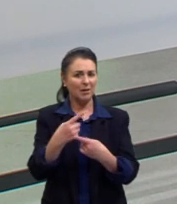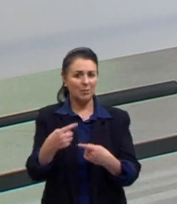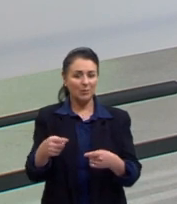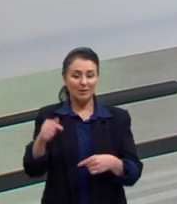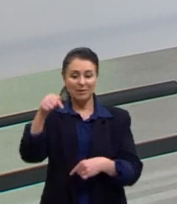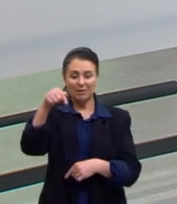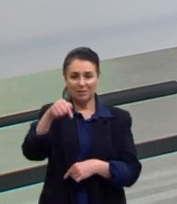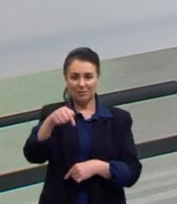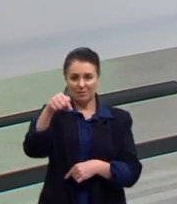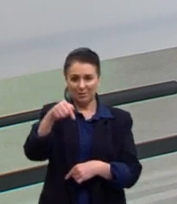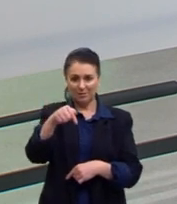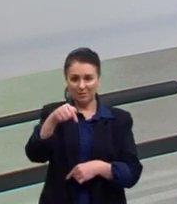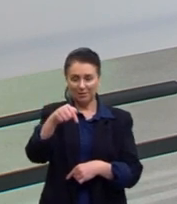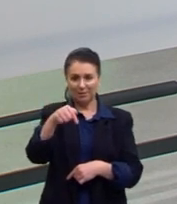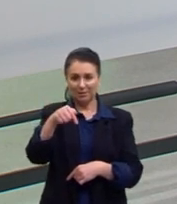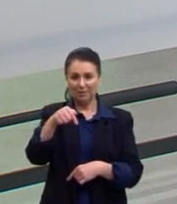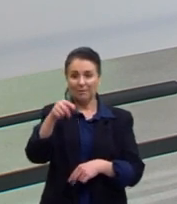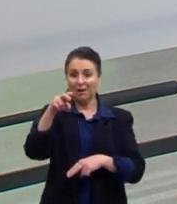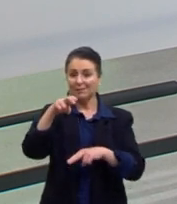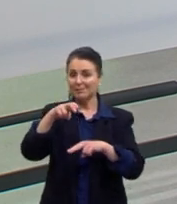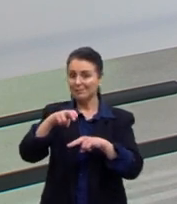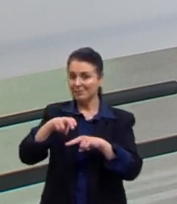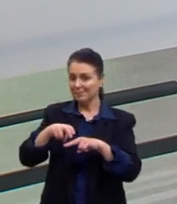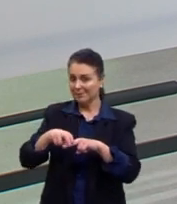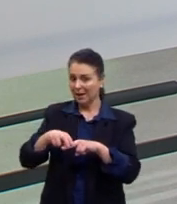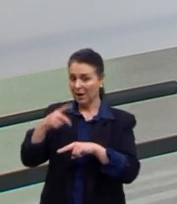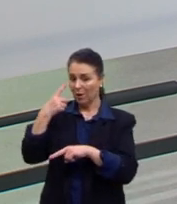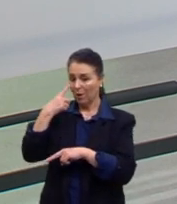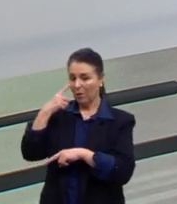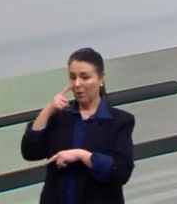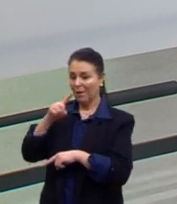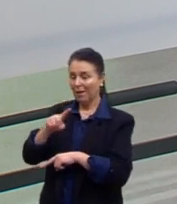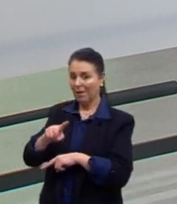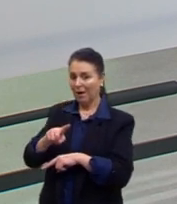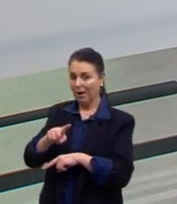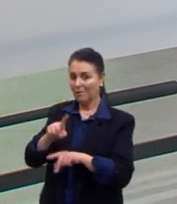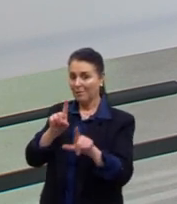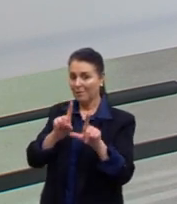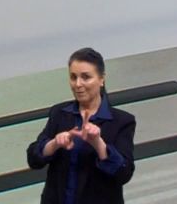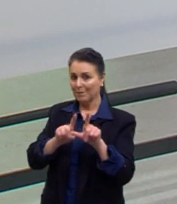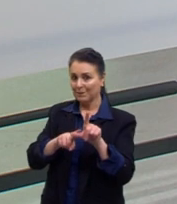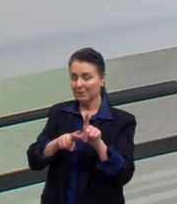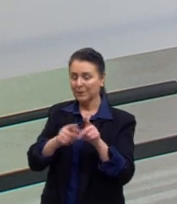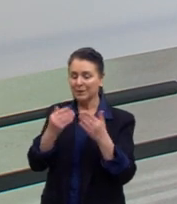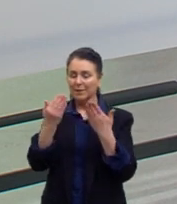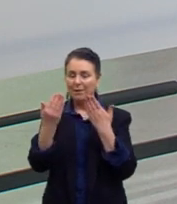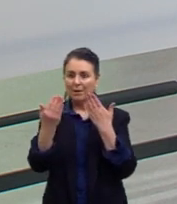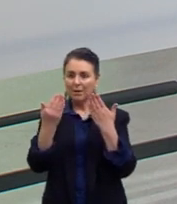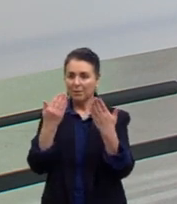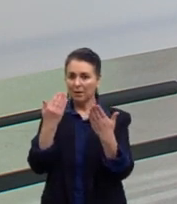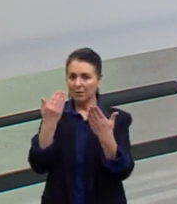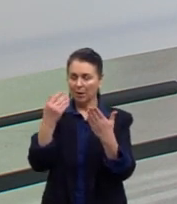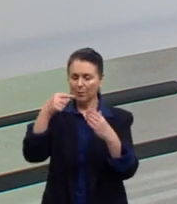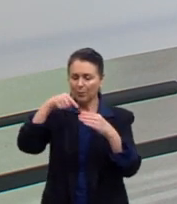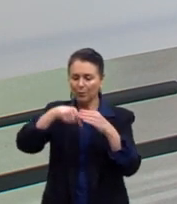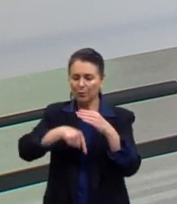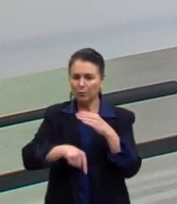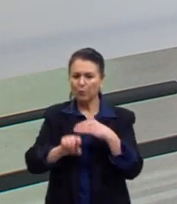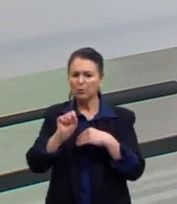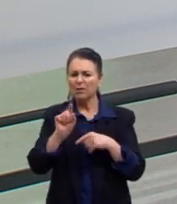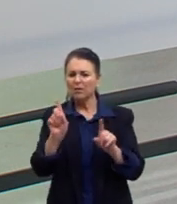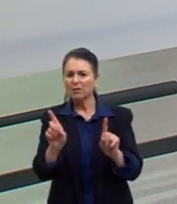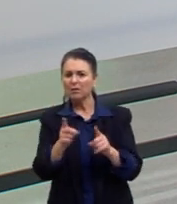aqui sentar e olhar para as letras e analisar o que que essas músicas